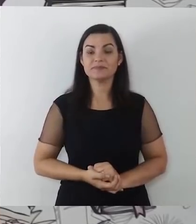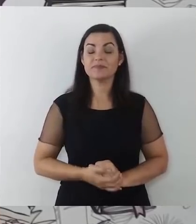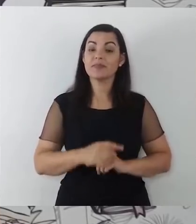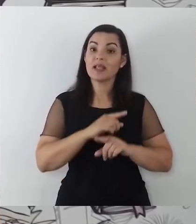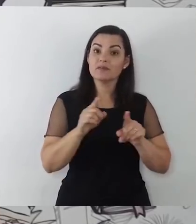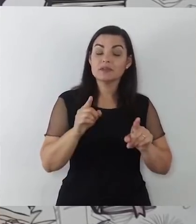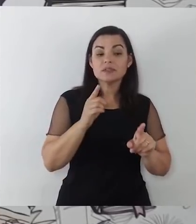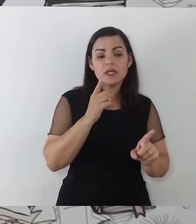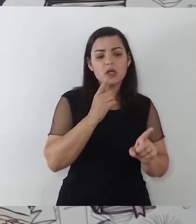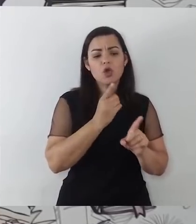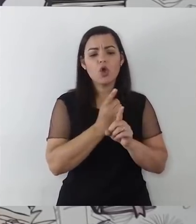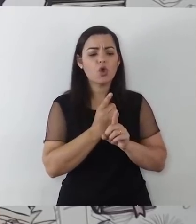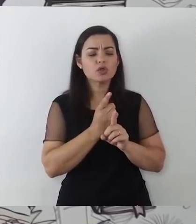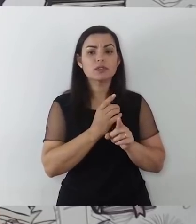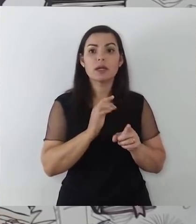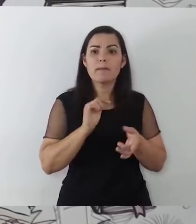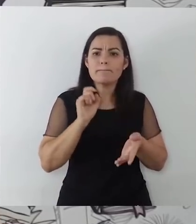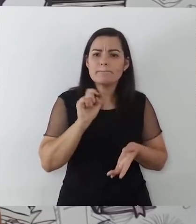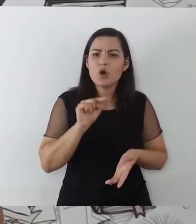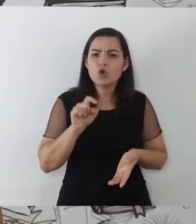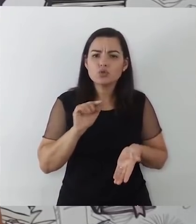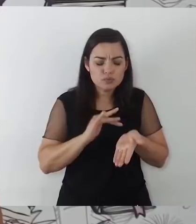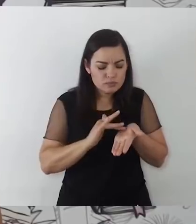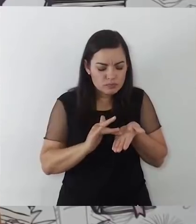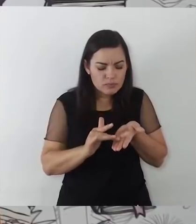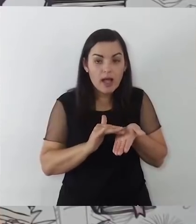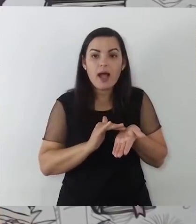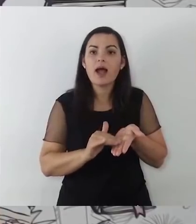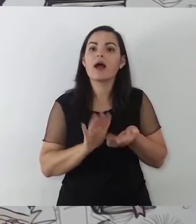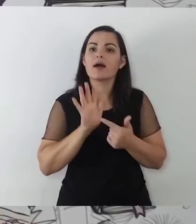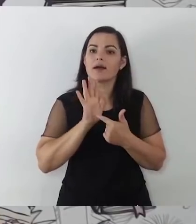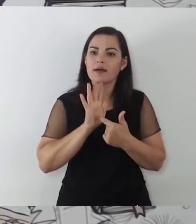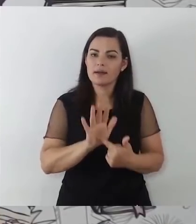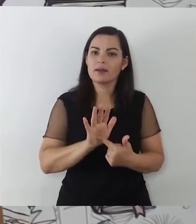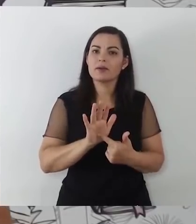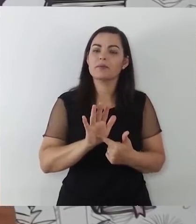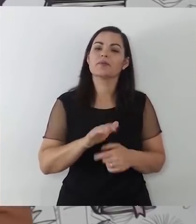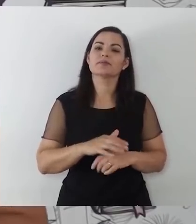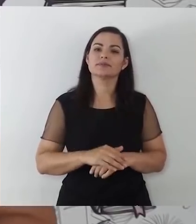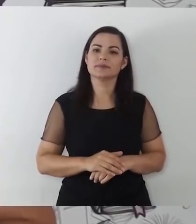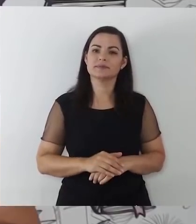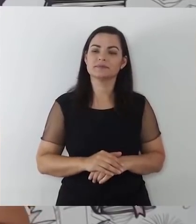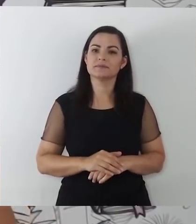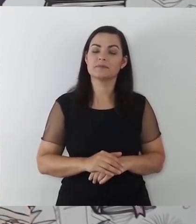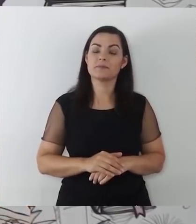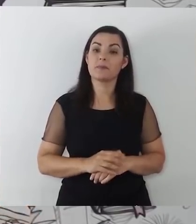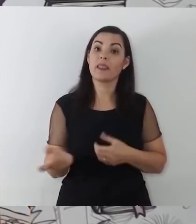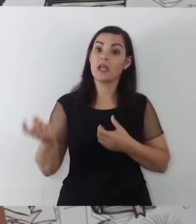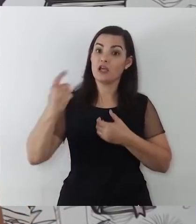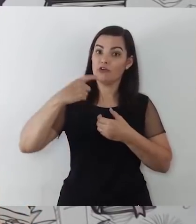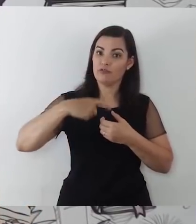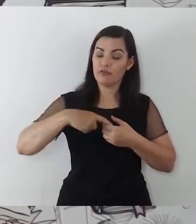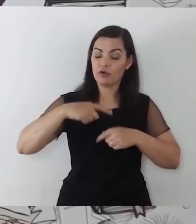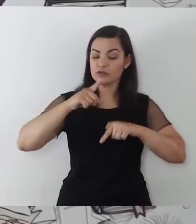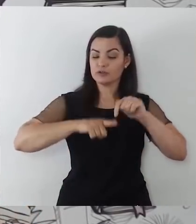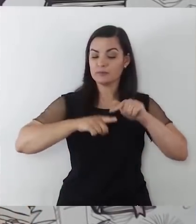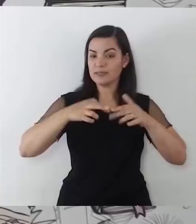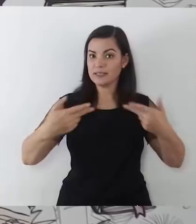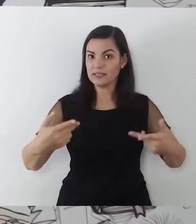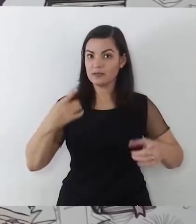1, 3, 5 é um O. E tá escrito maleato. É assim que eu